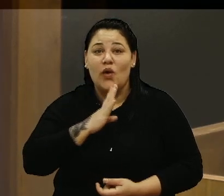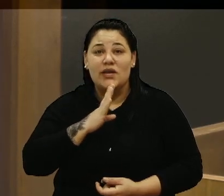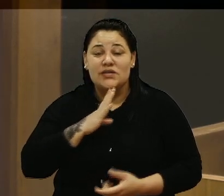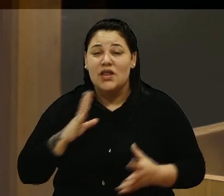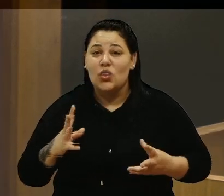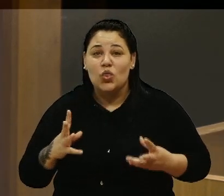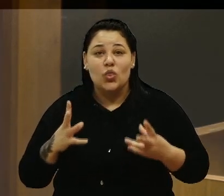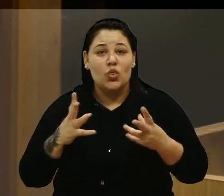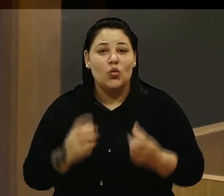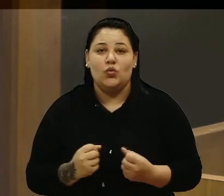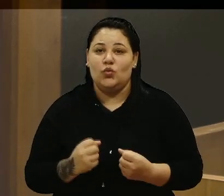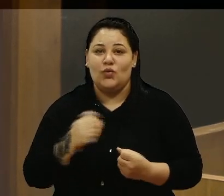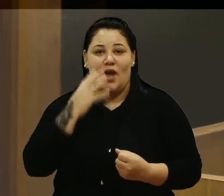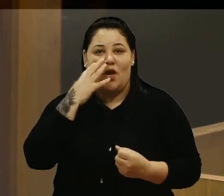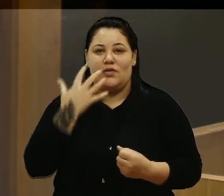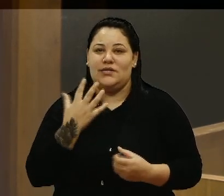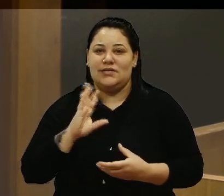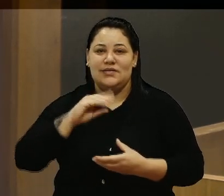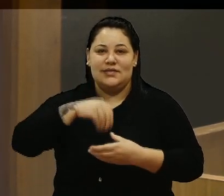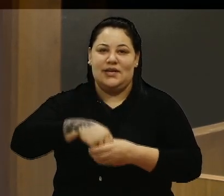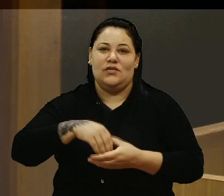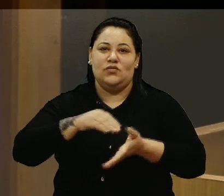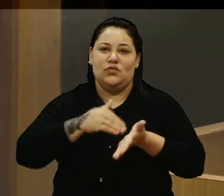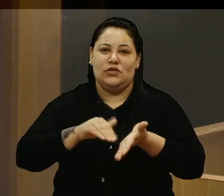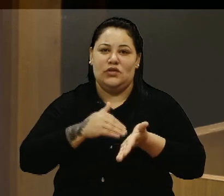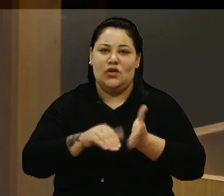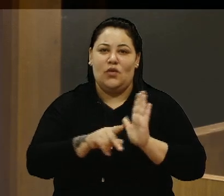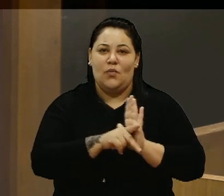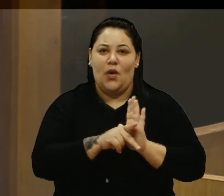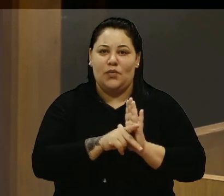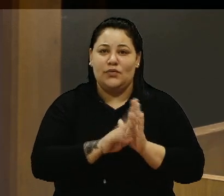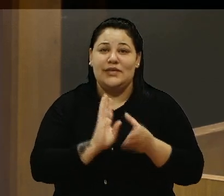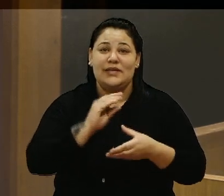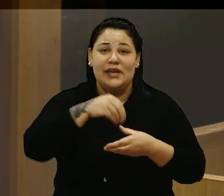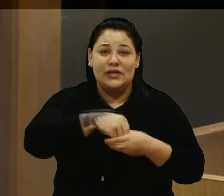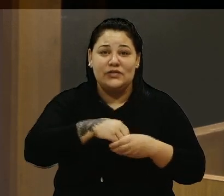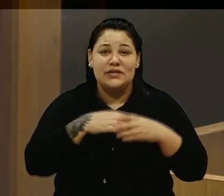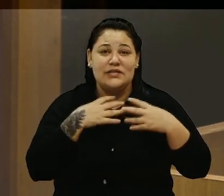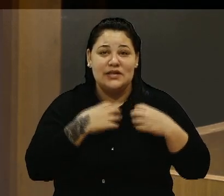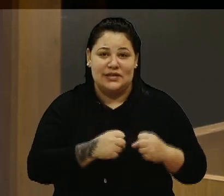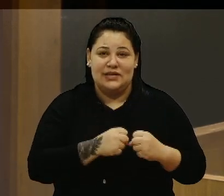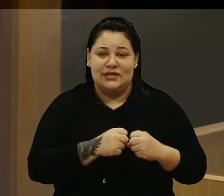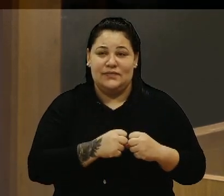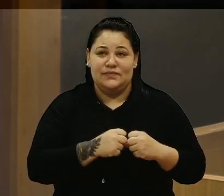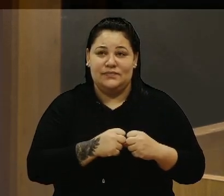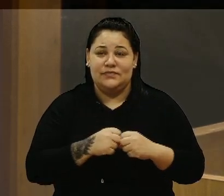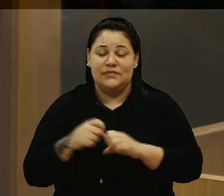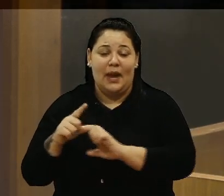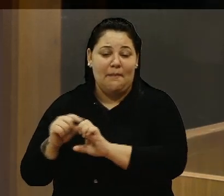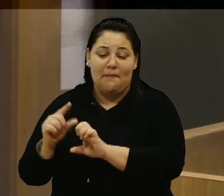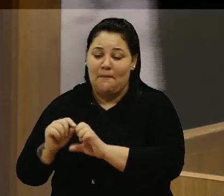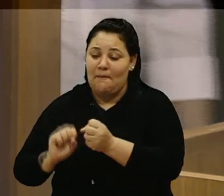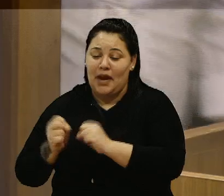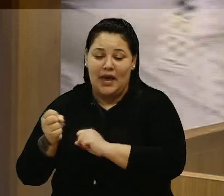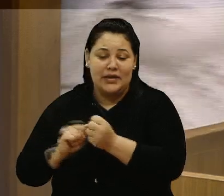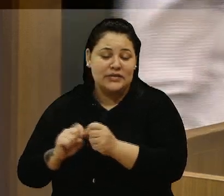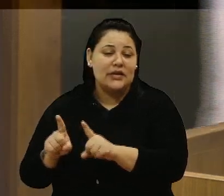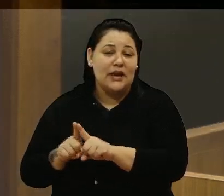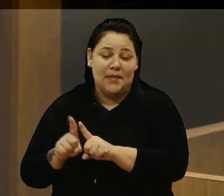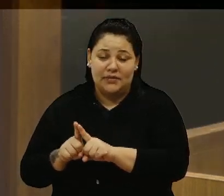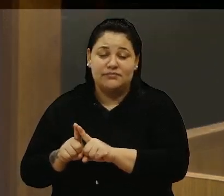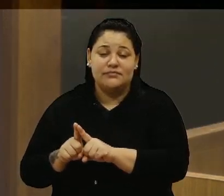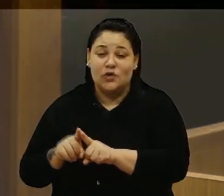acontece dentro do seu gabinete, na sua secretaria, na sua empresa. Como